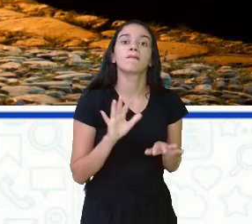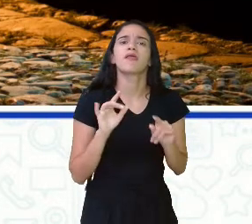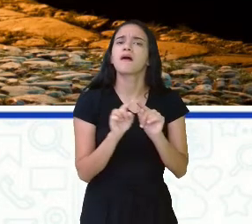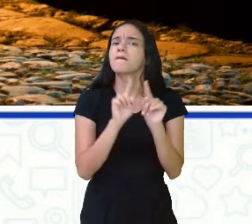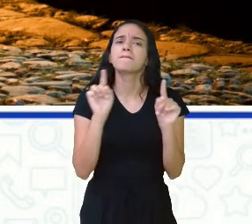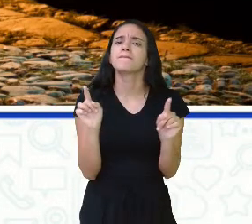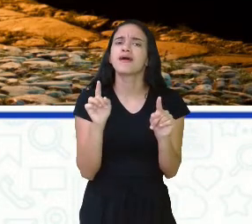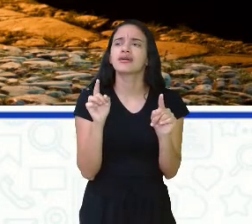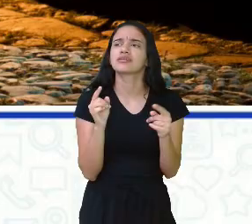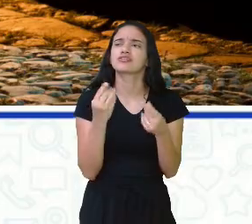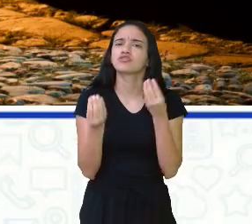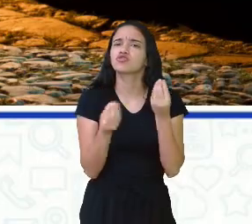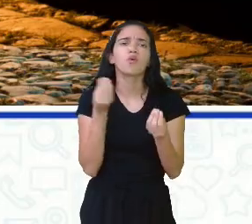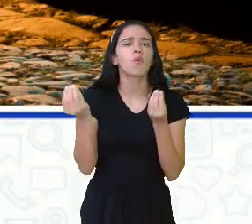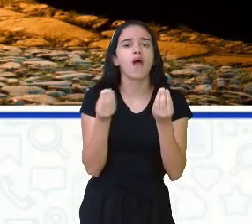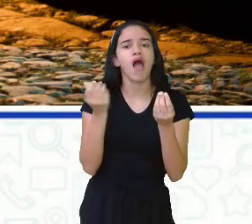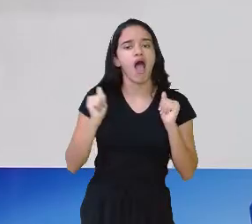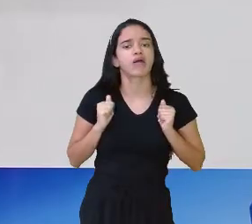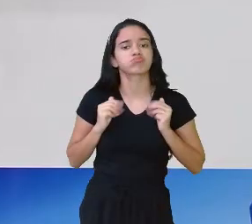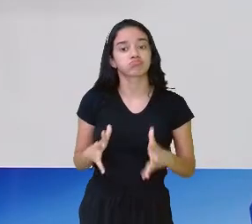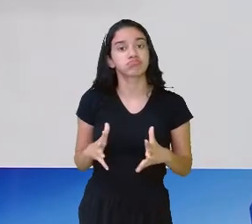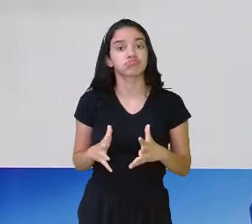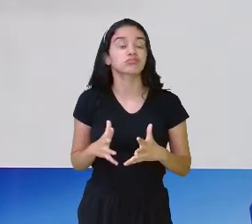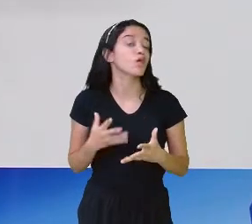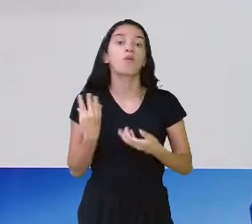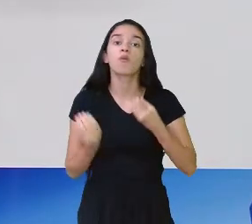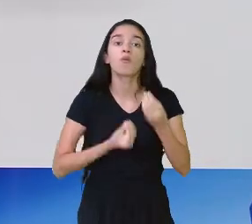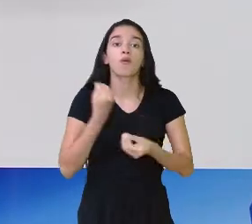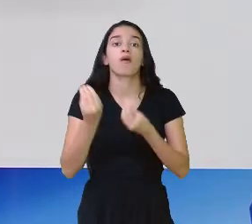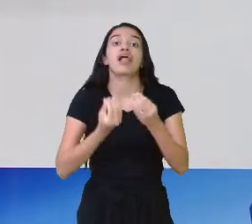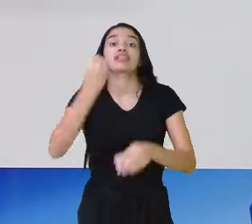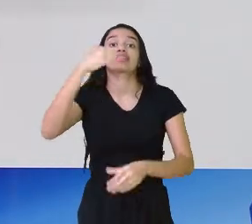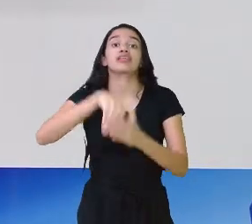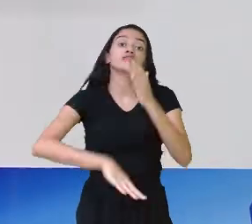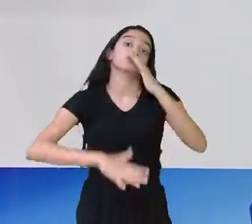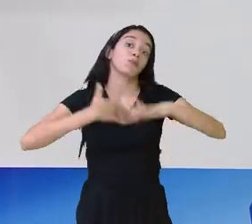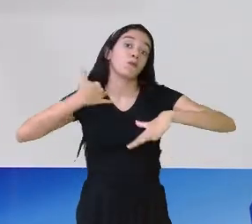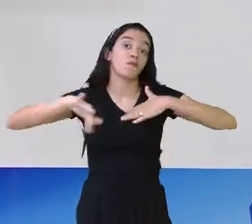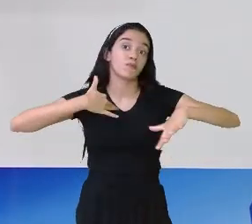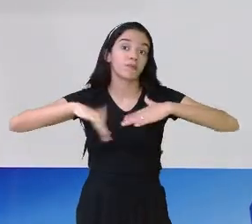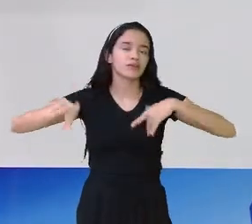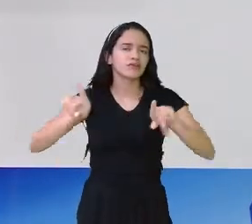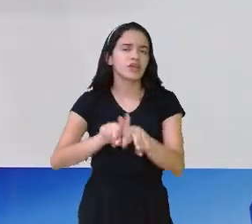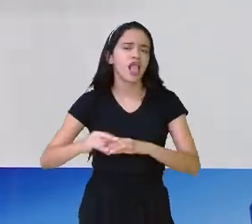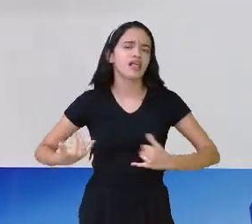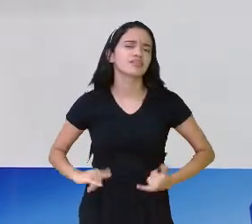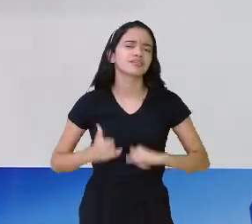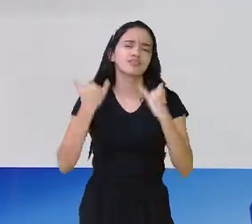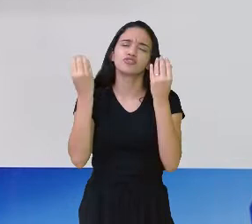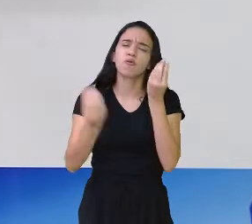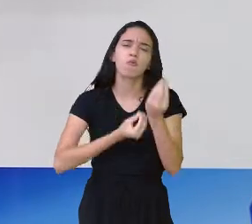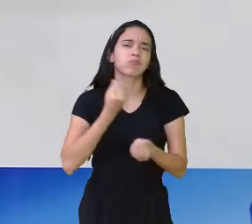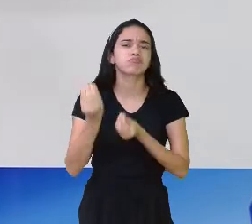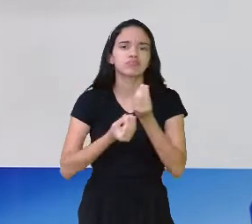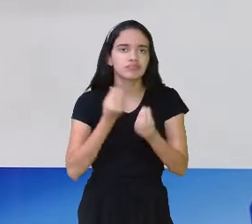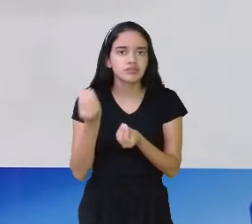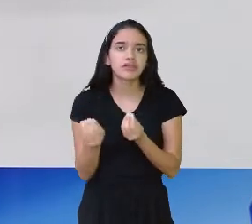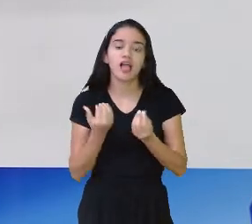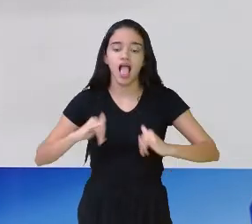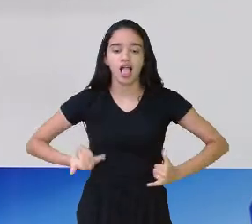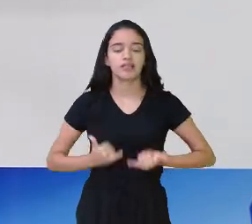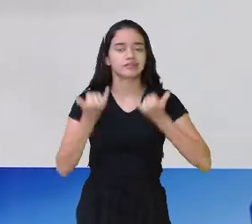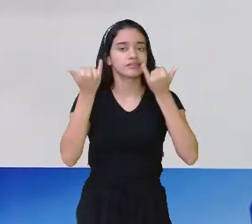Mas essa ação, como é que é essa ação? Né? Dentro do movimento. E como é que é essa energia? O que essa